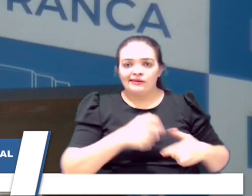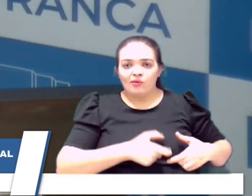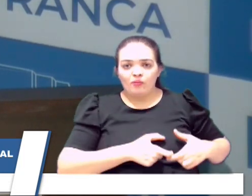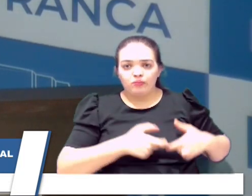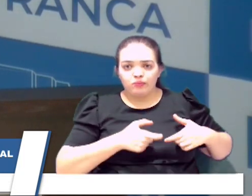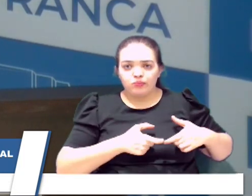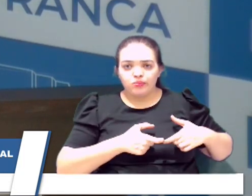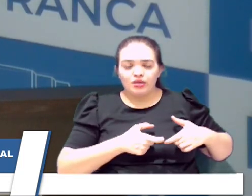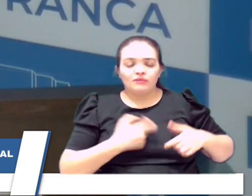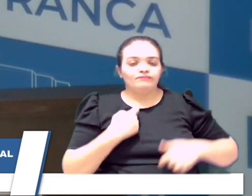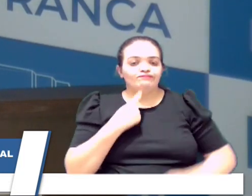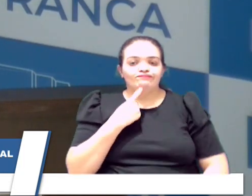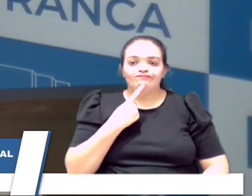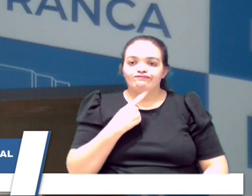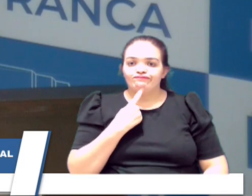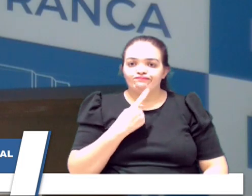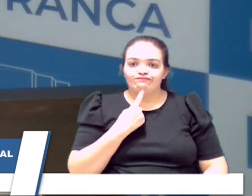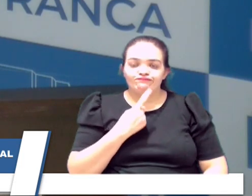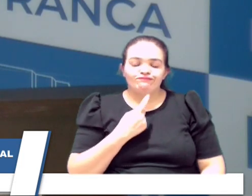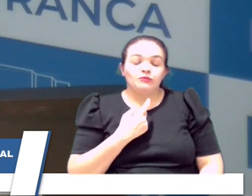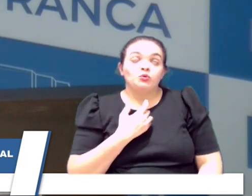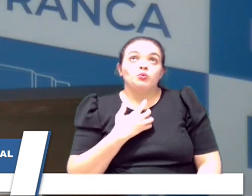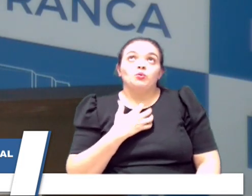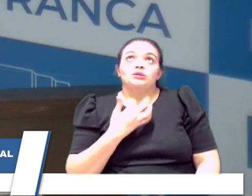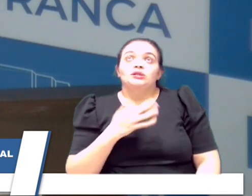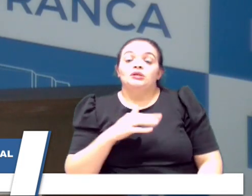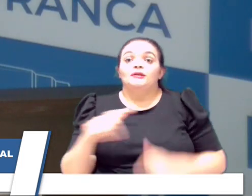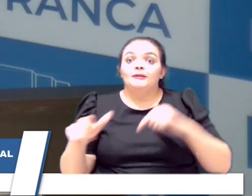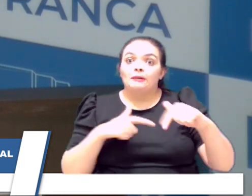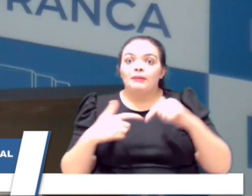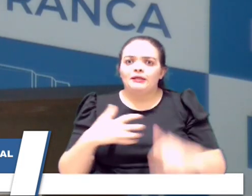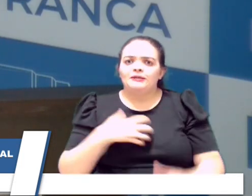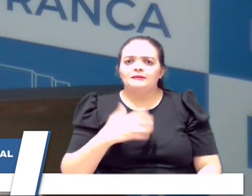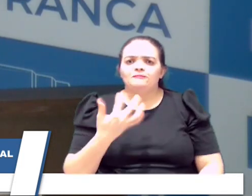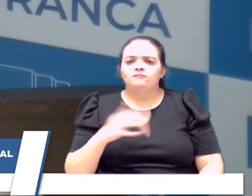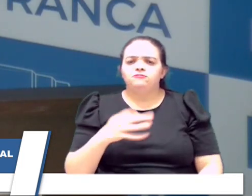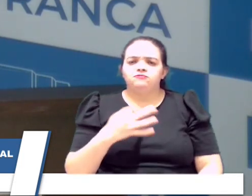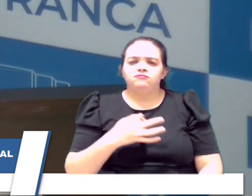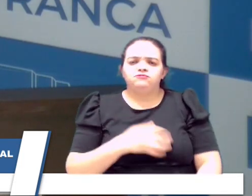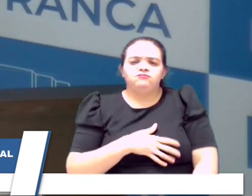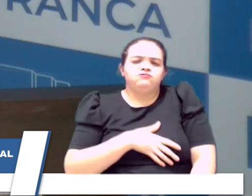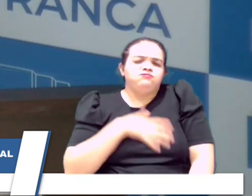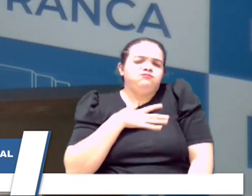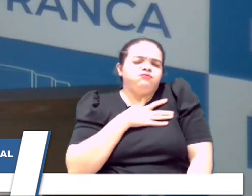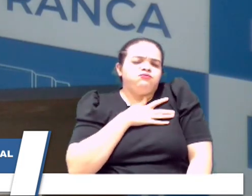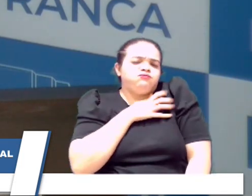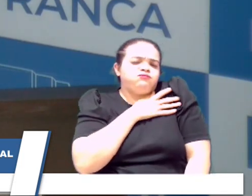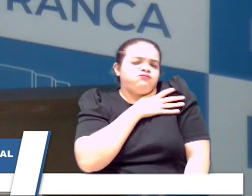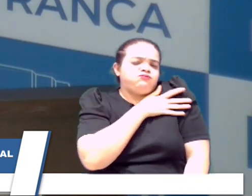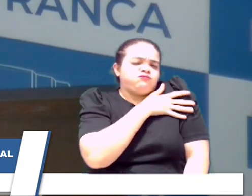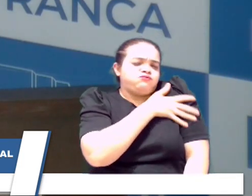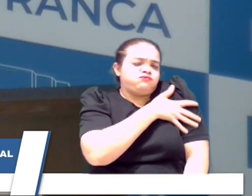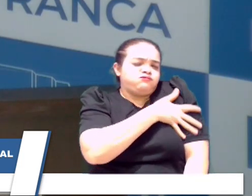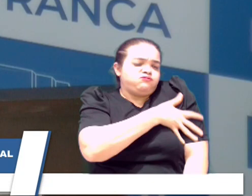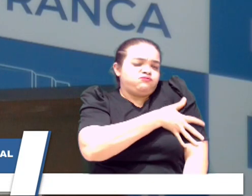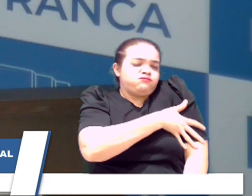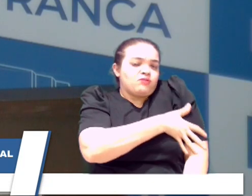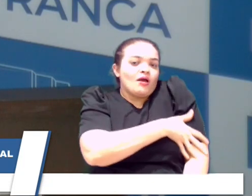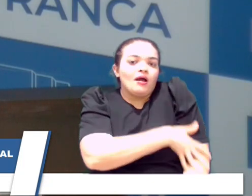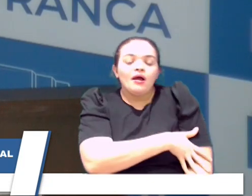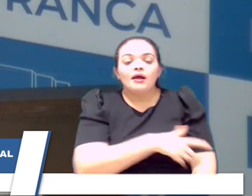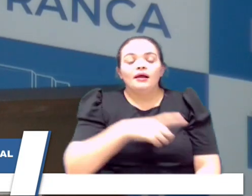não conseguia trabalhar de tanta dor, a metástase invadia todo o braço dela. A gente teve o início do